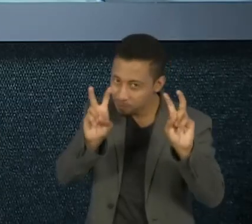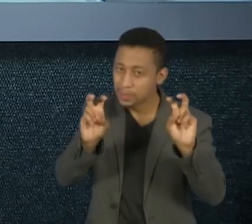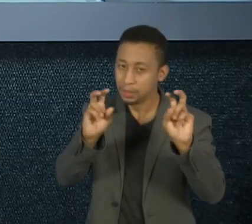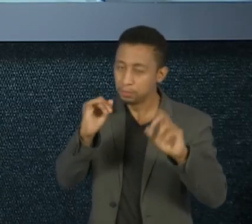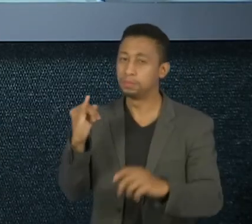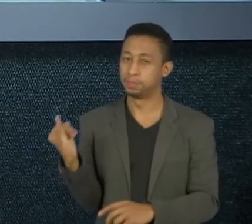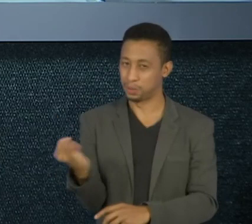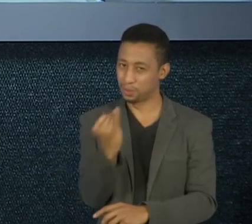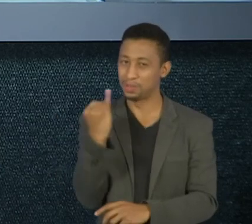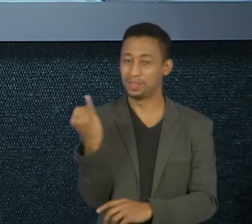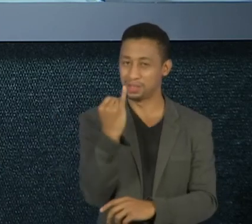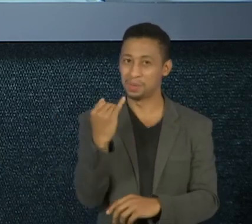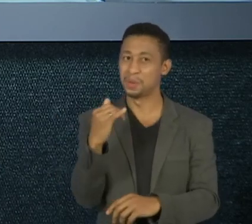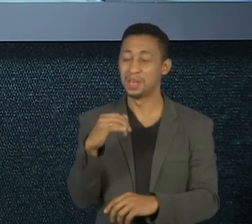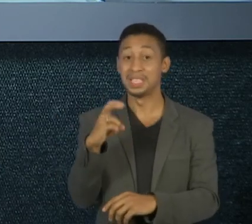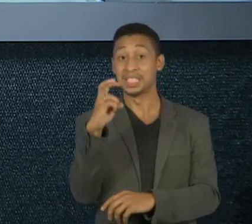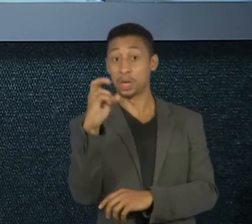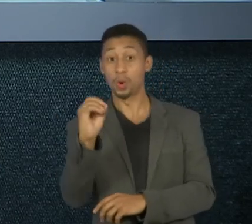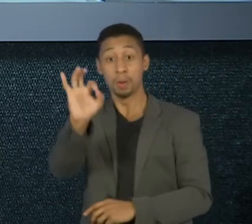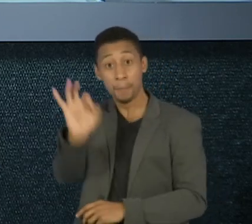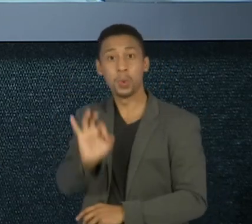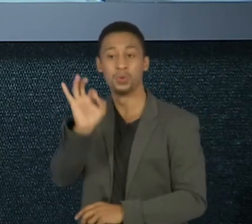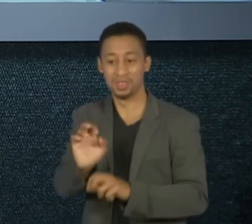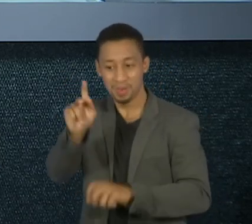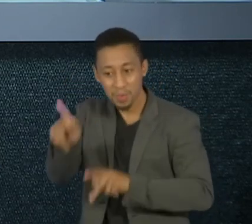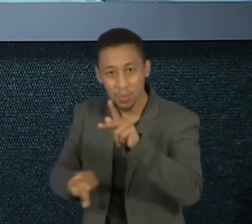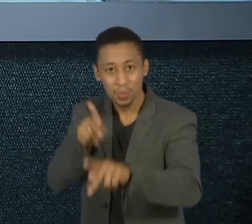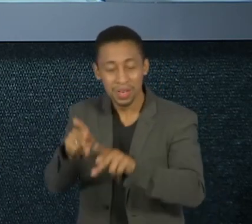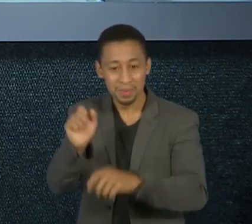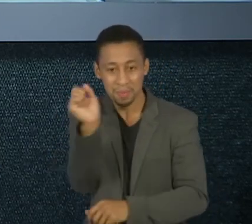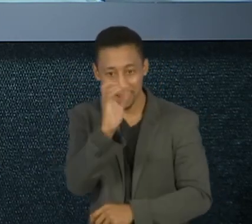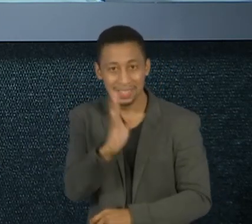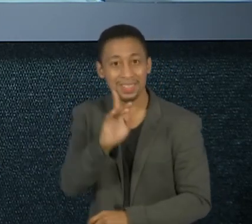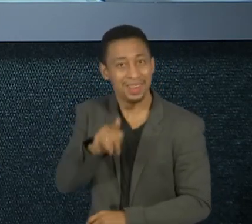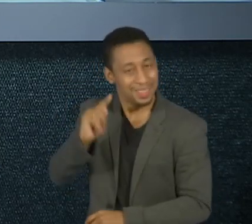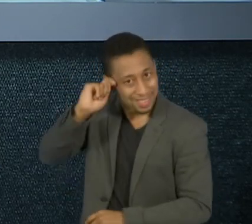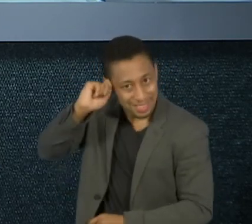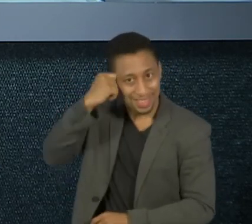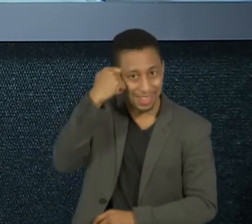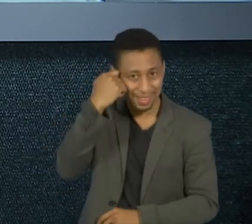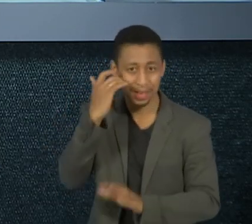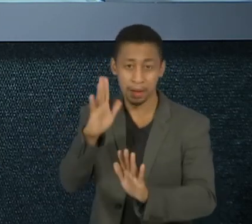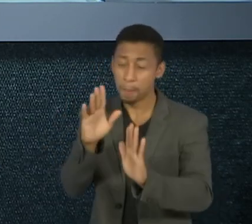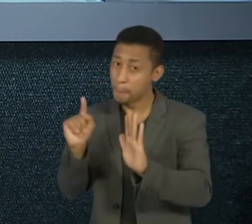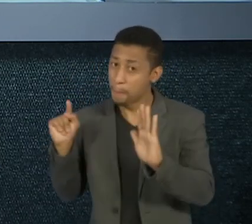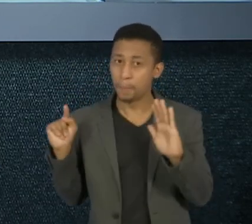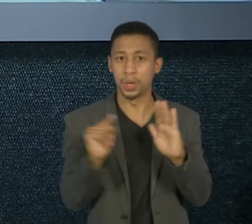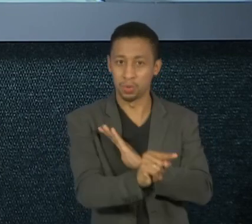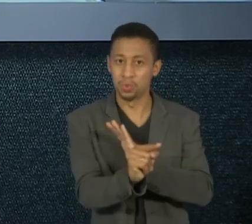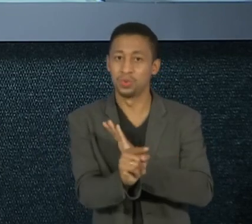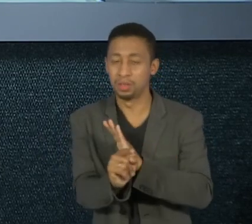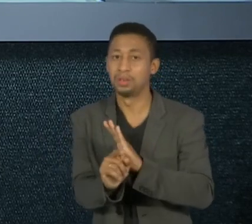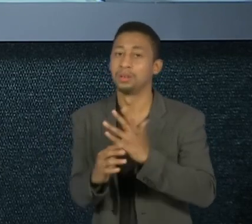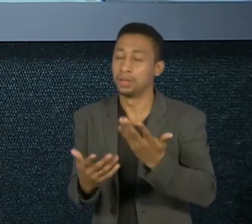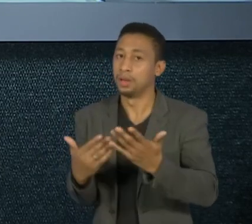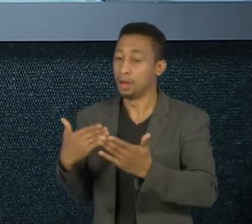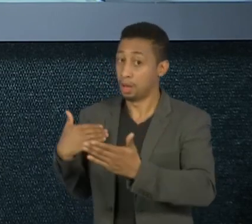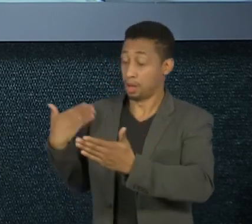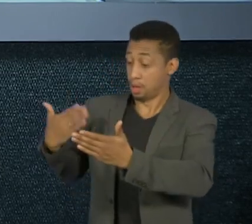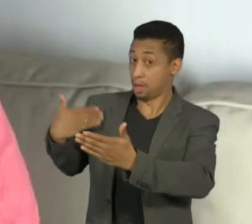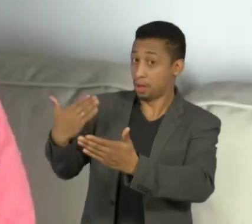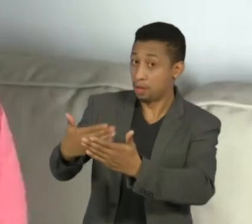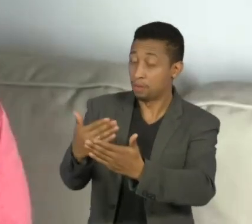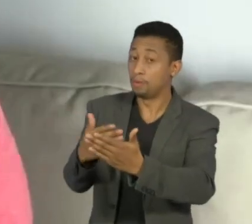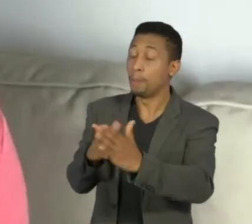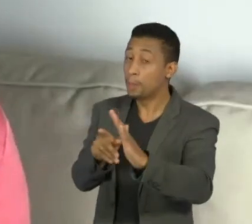para mais de 50% da população brasileira. E essa pergunta vai ser uma cobrança das próximas gerações. Quem foi